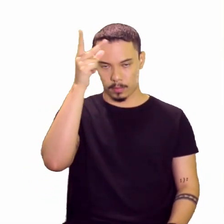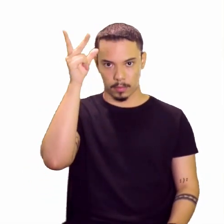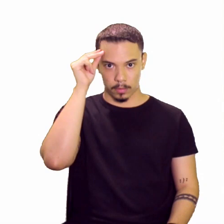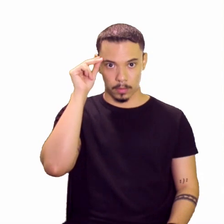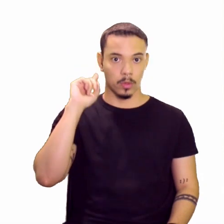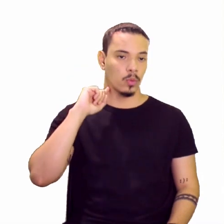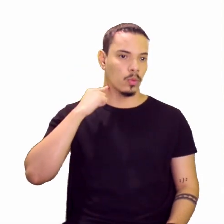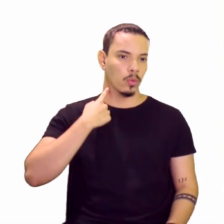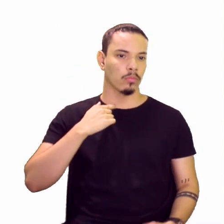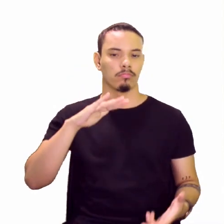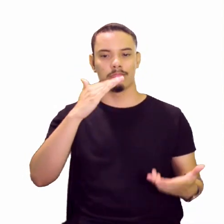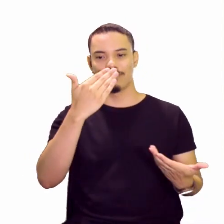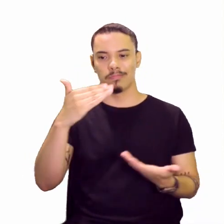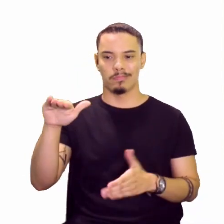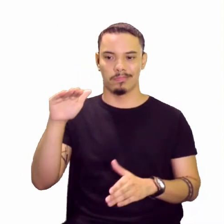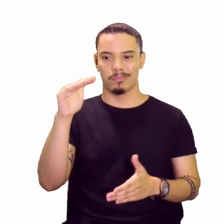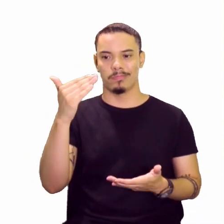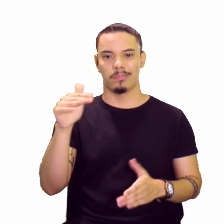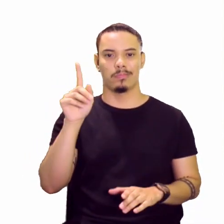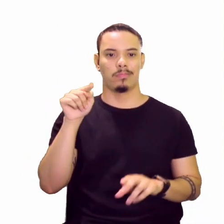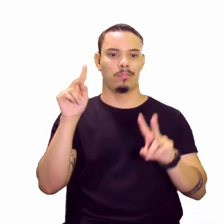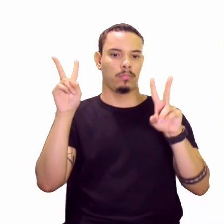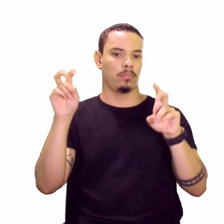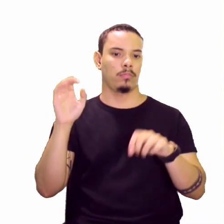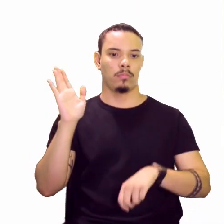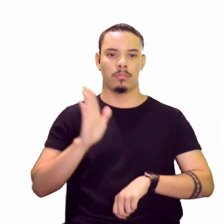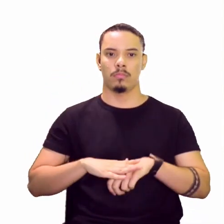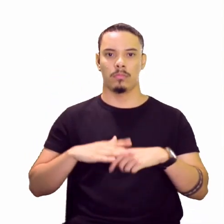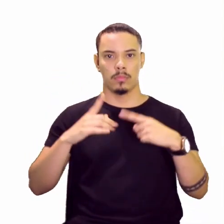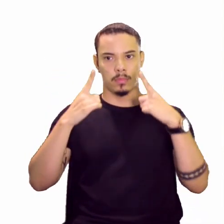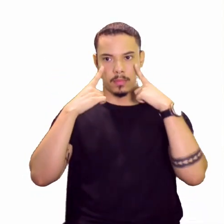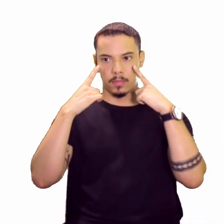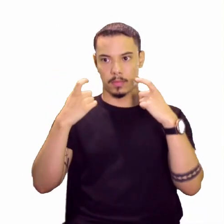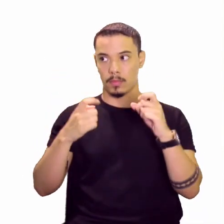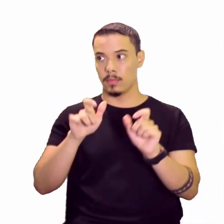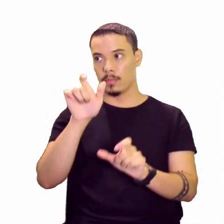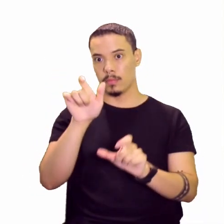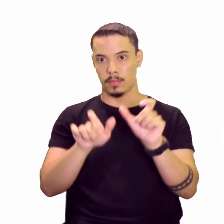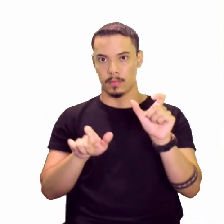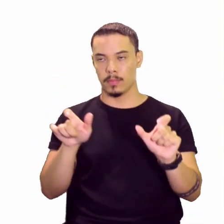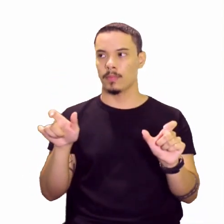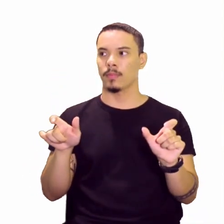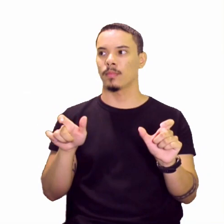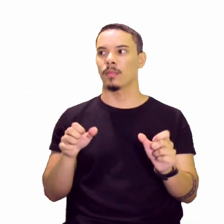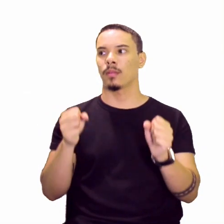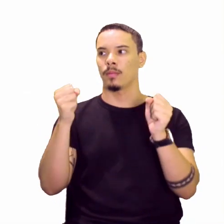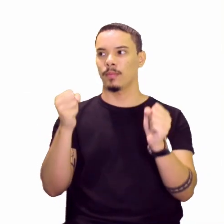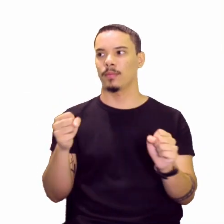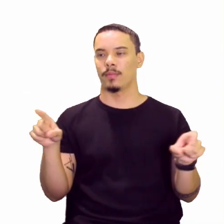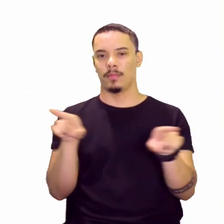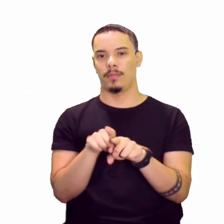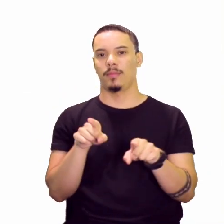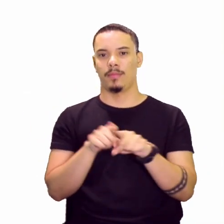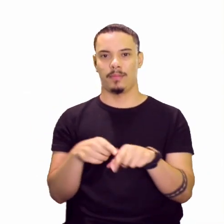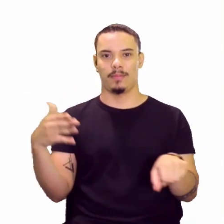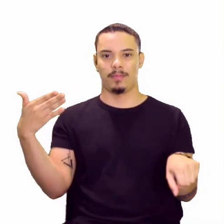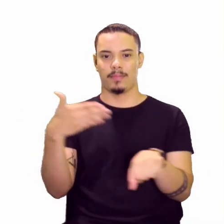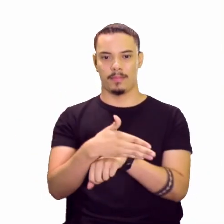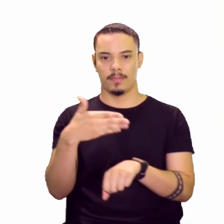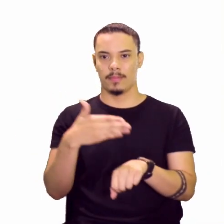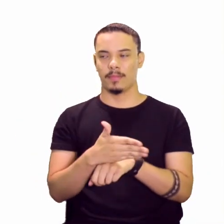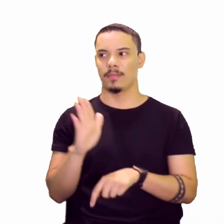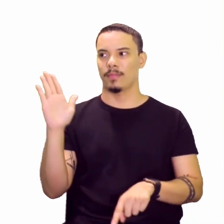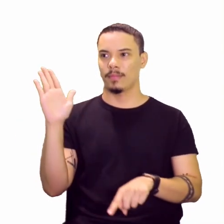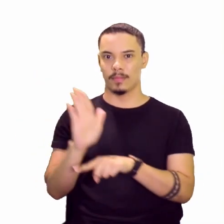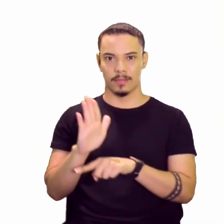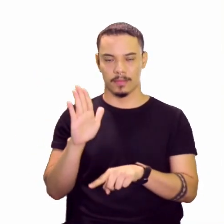sua destinação são assuntos do maior interesse de todos os cidadãos, que devem também participar,